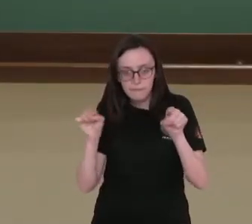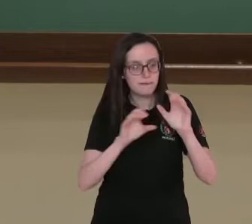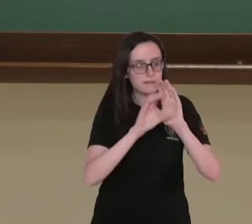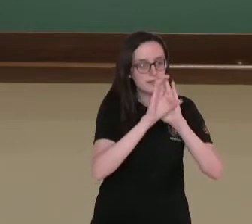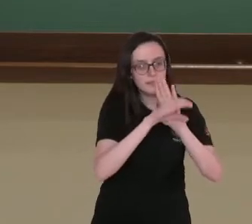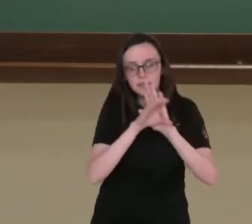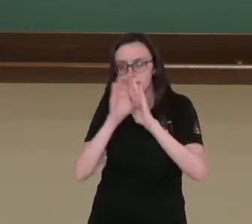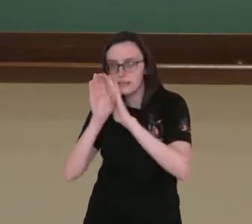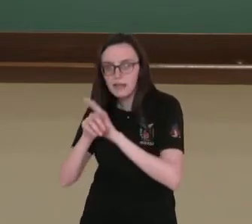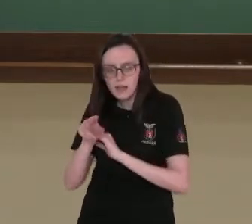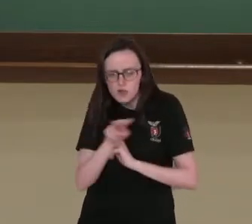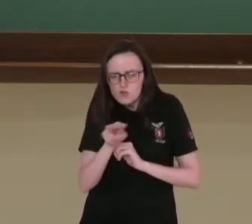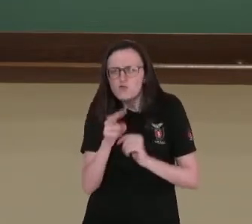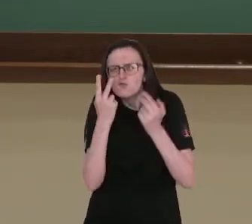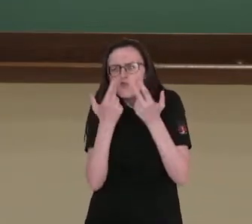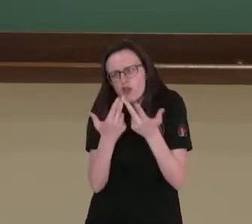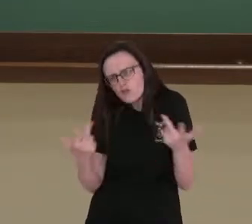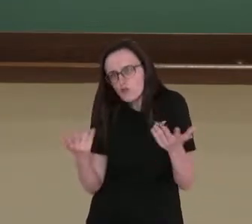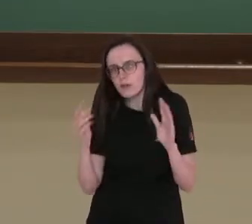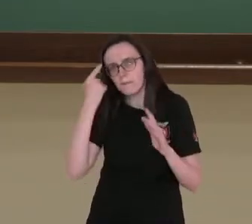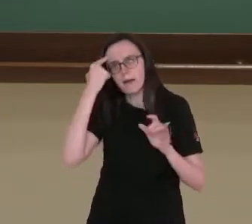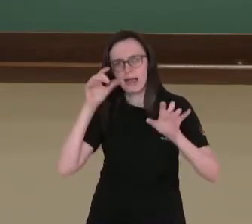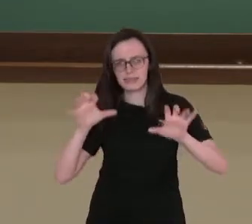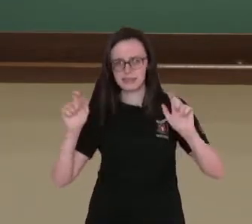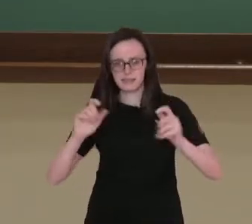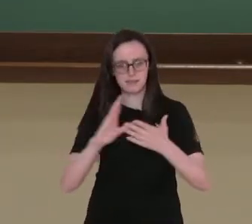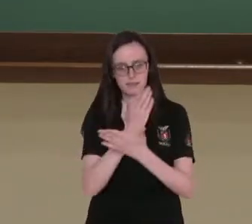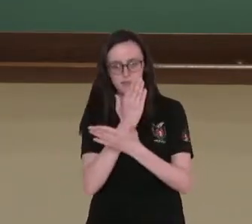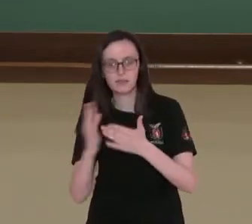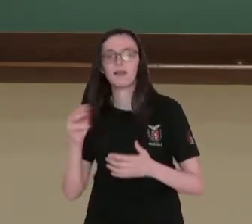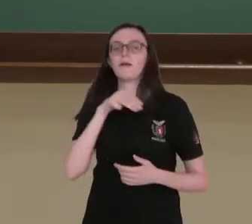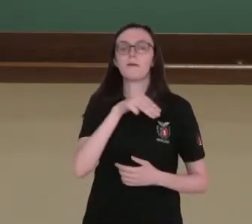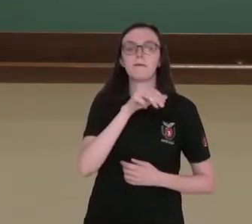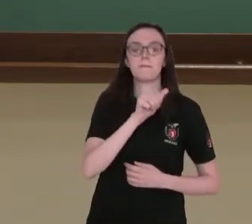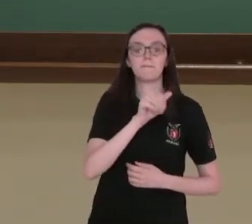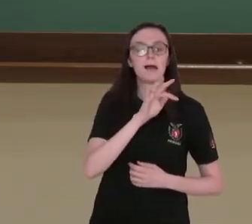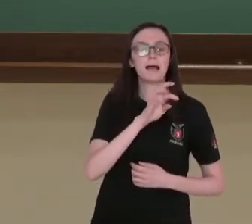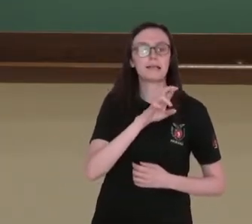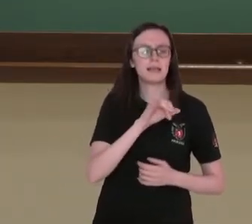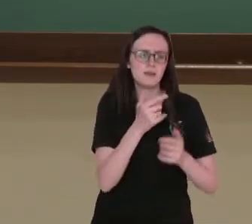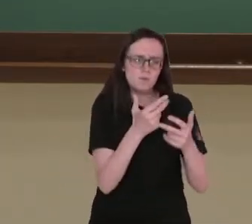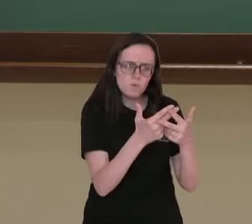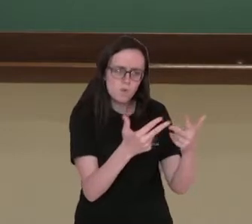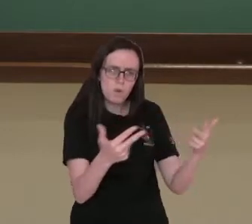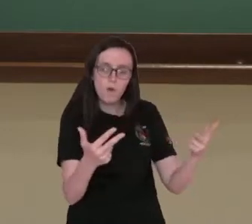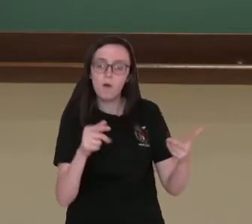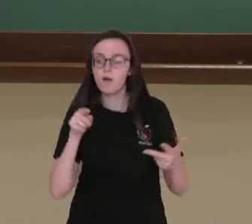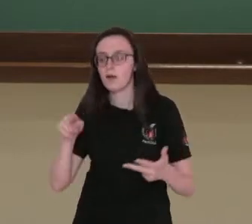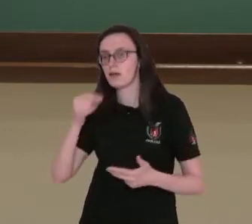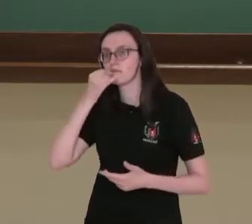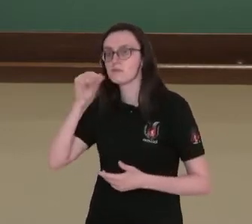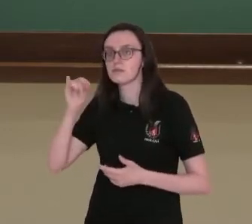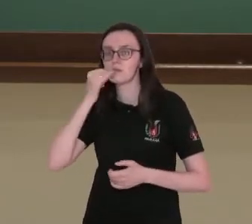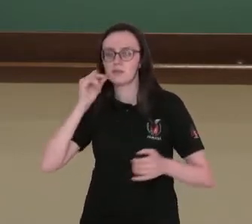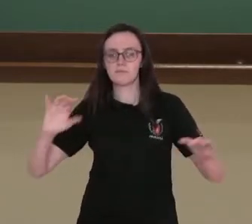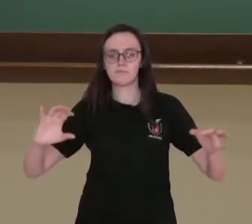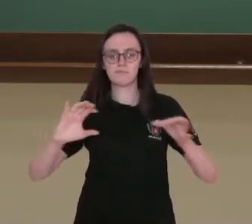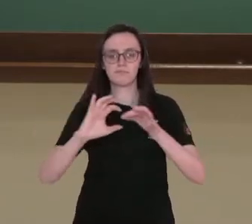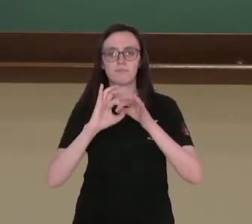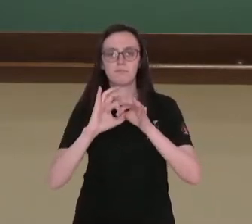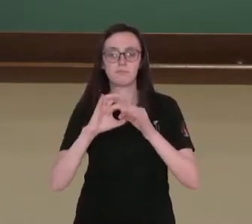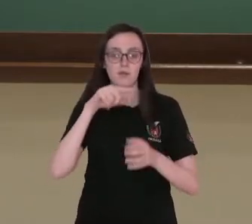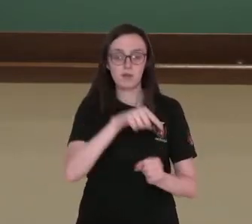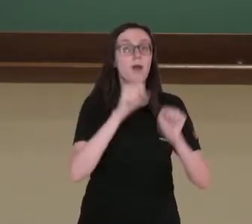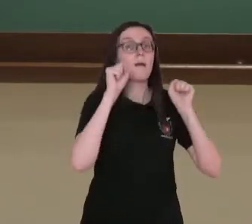esses dois elementos, vamos pensar assim, né? Essas duas palavras, elas estão conectadas. A matéria pode